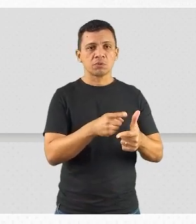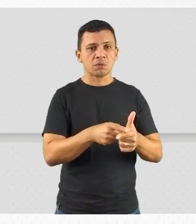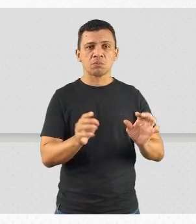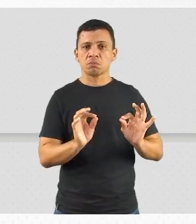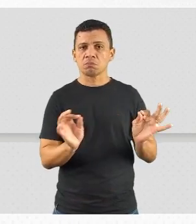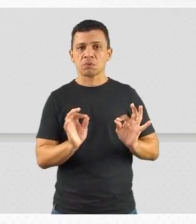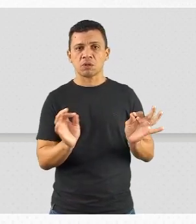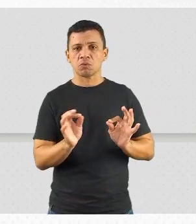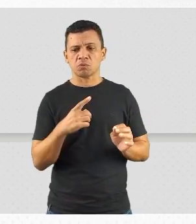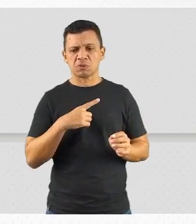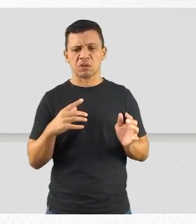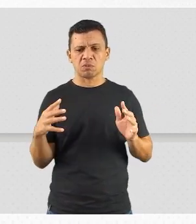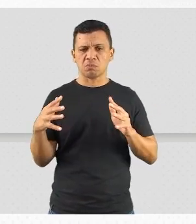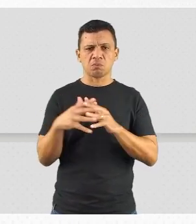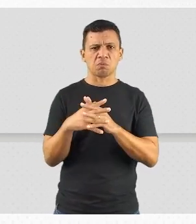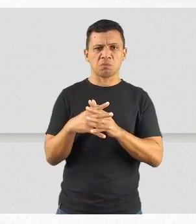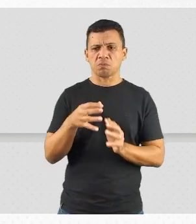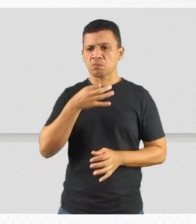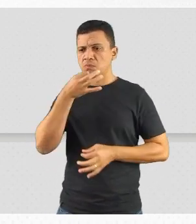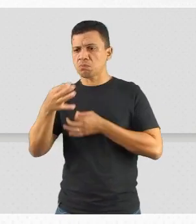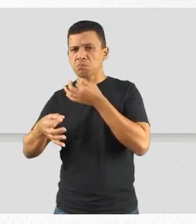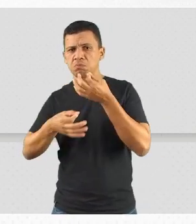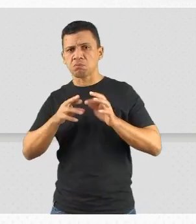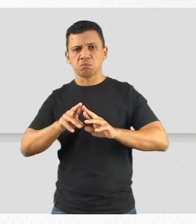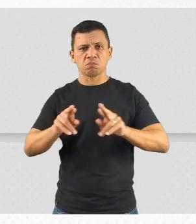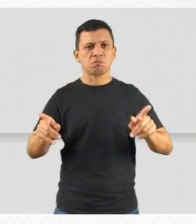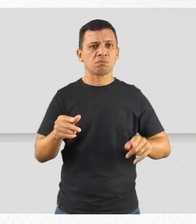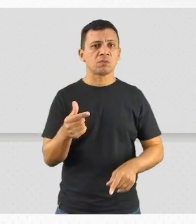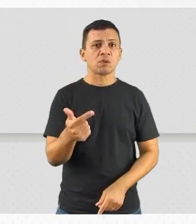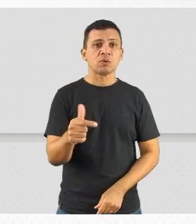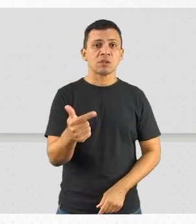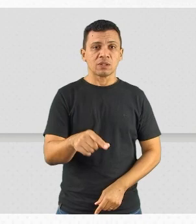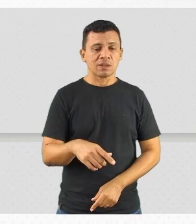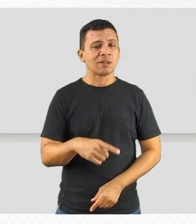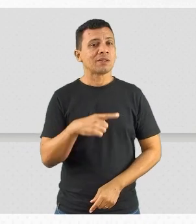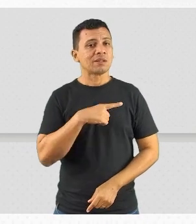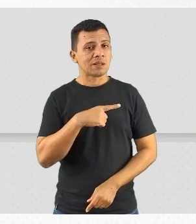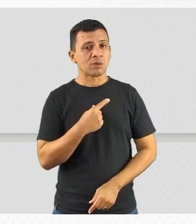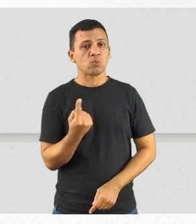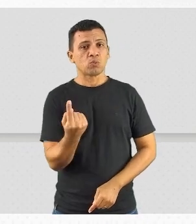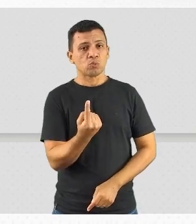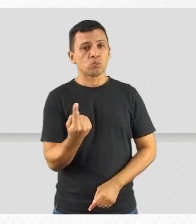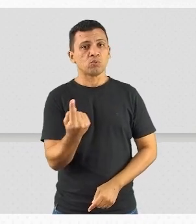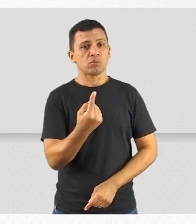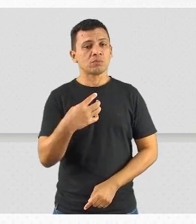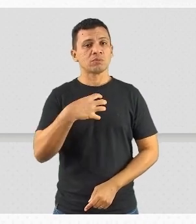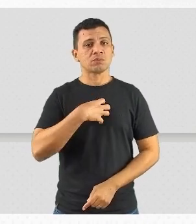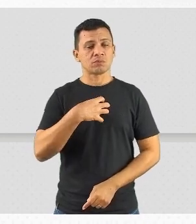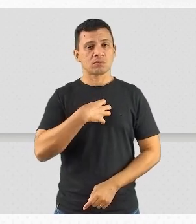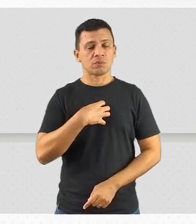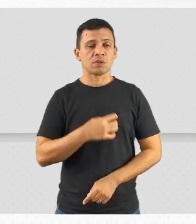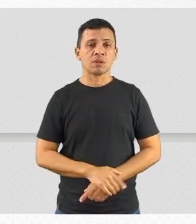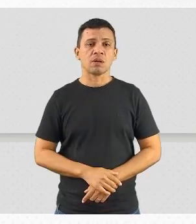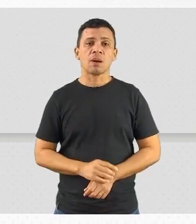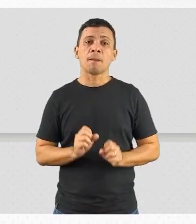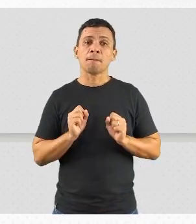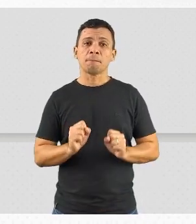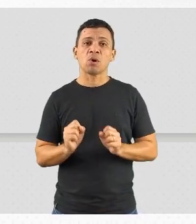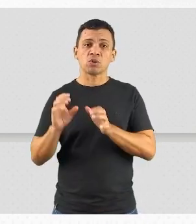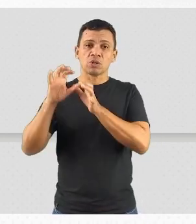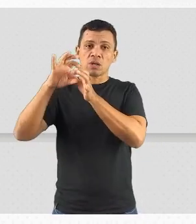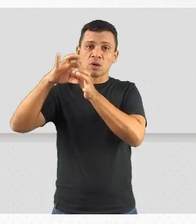contradição e ele de fato apresenta uma unidade de sentido. Mas essa coerência, ela pode ser tanto uma